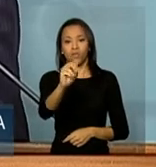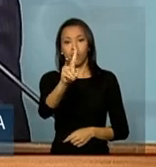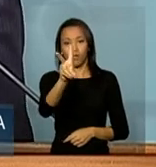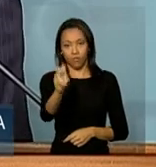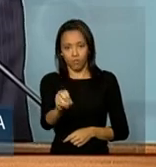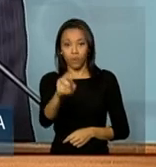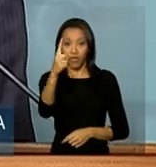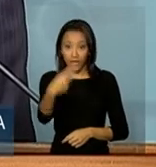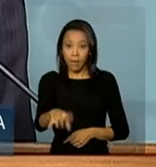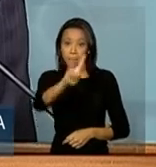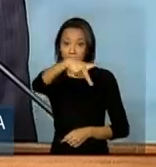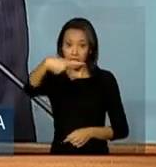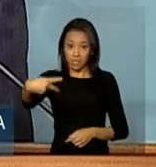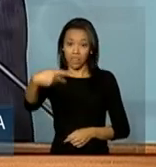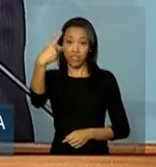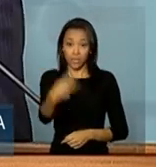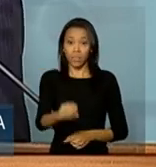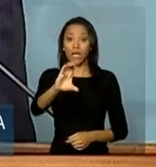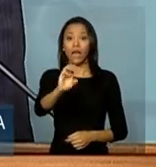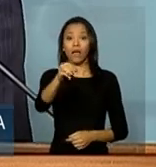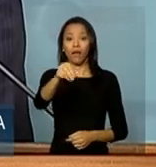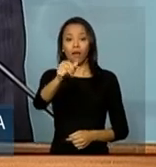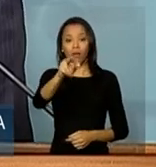Caxias do Sul,